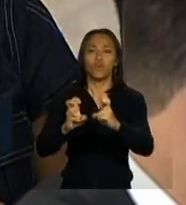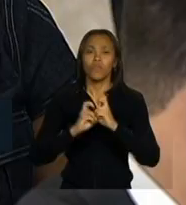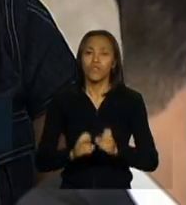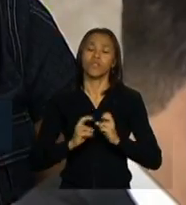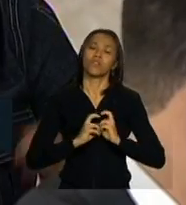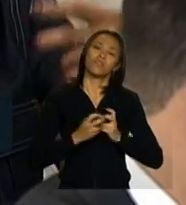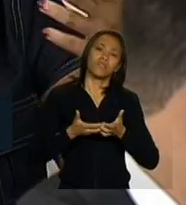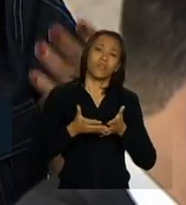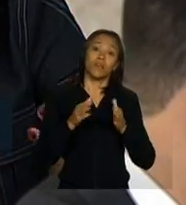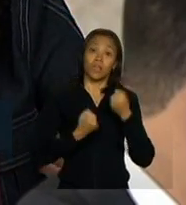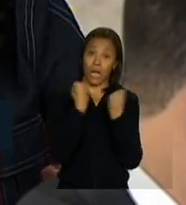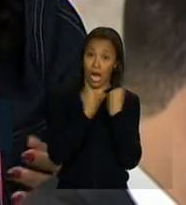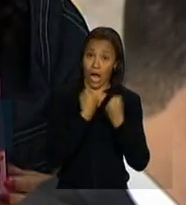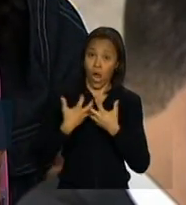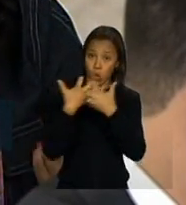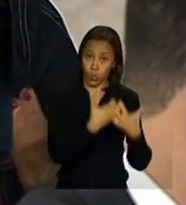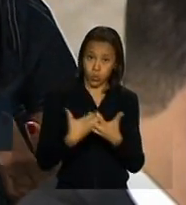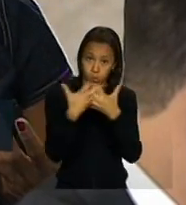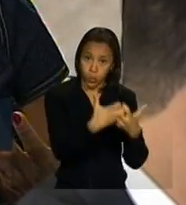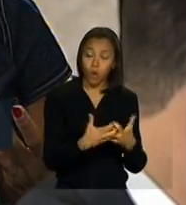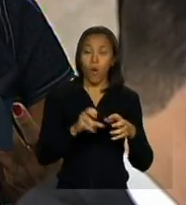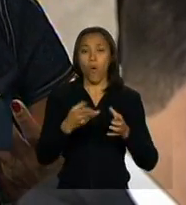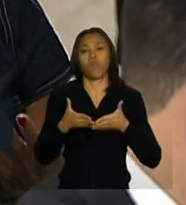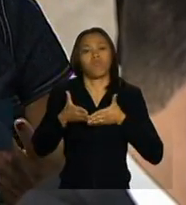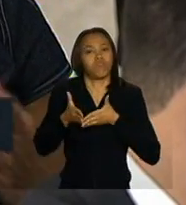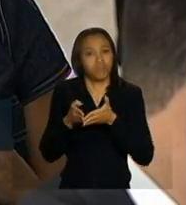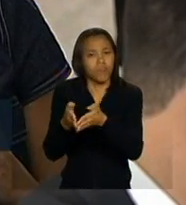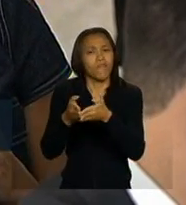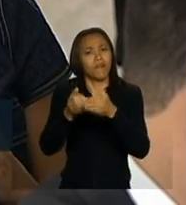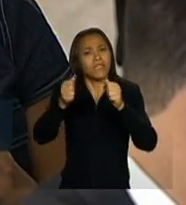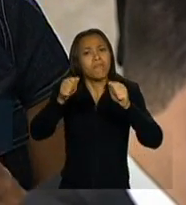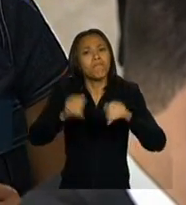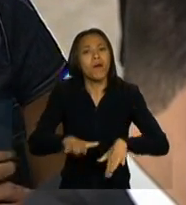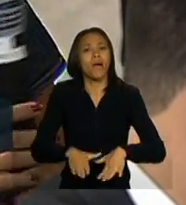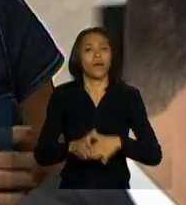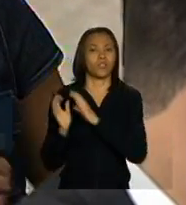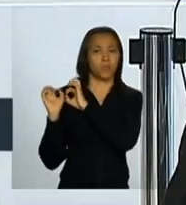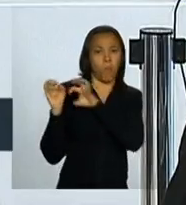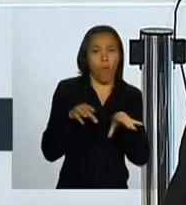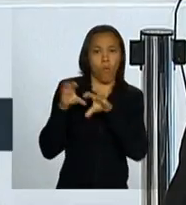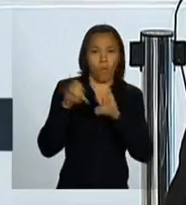portos e aeroportos? E em quanto tempo a gente poderia ver esse custo de frete menor?